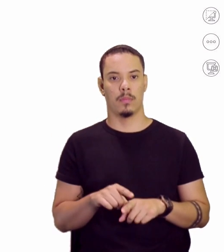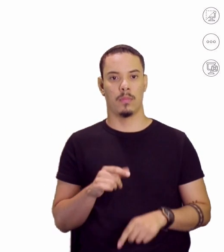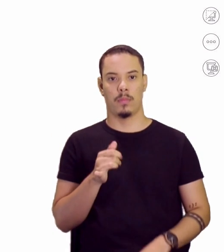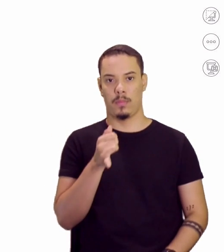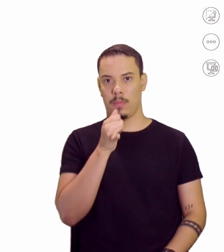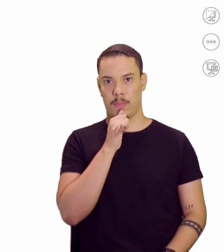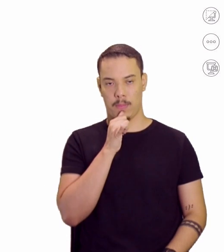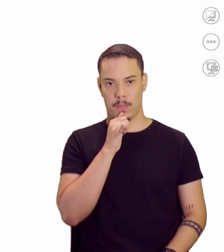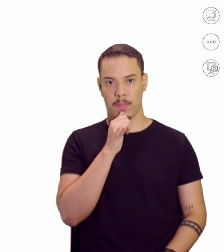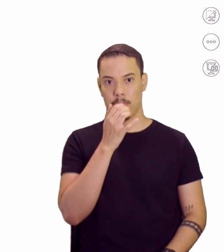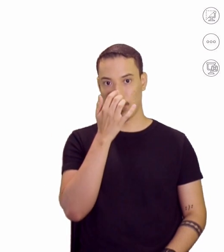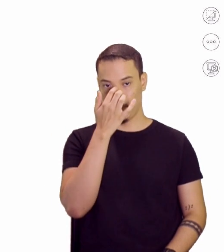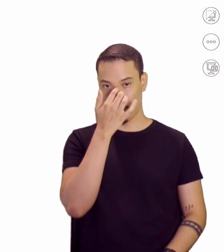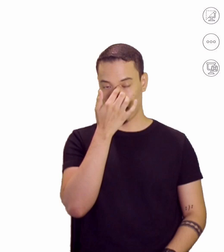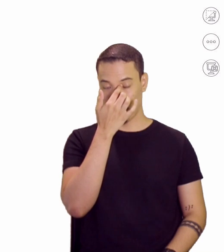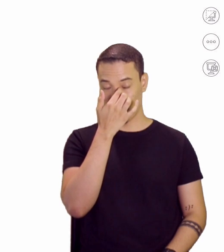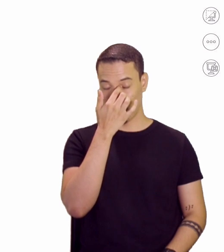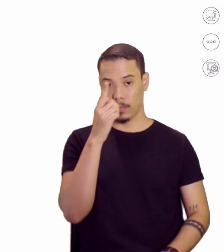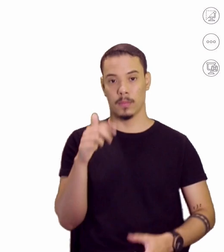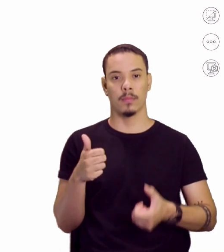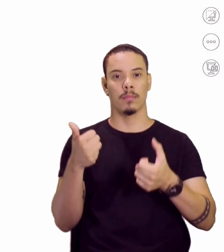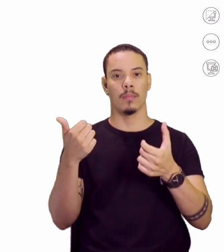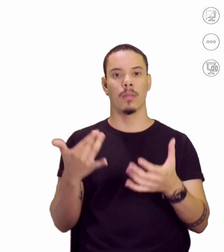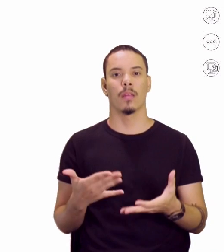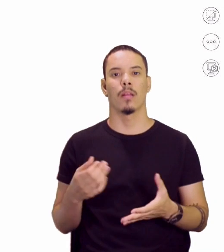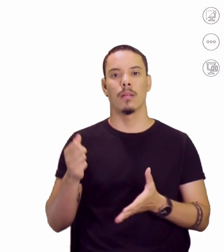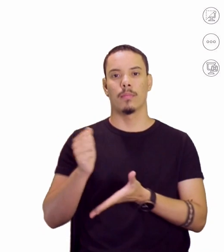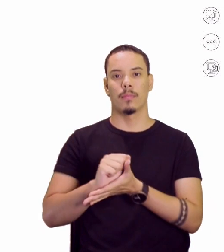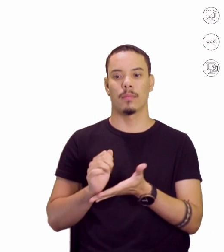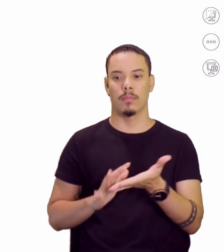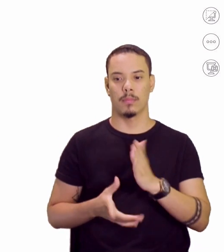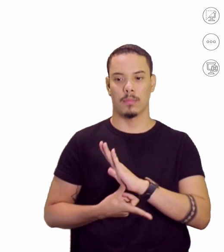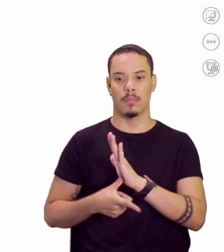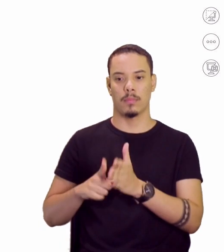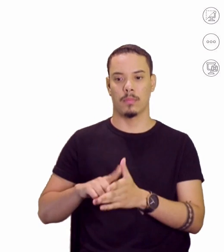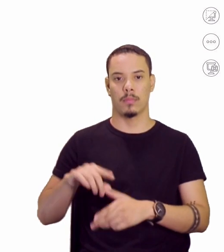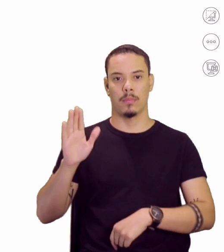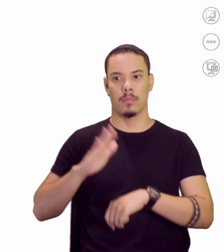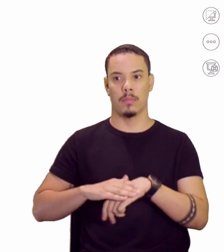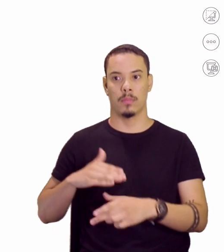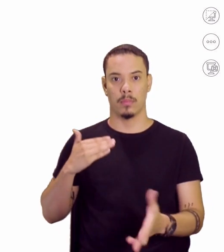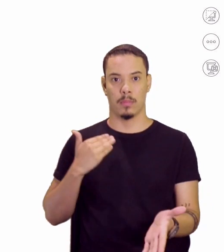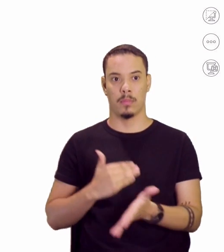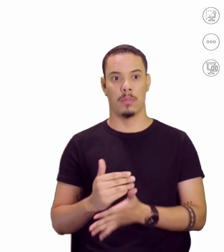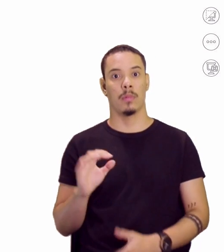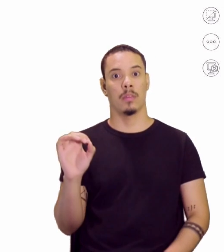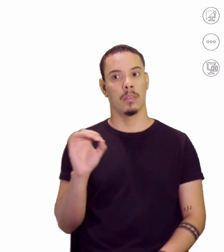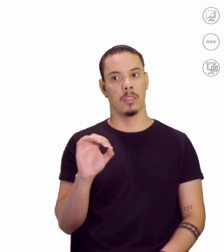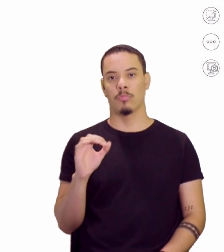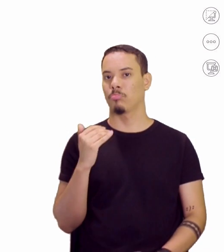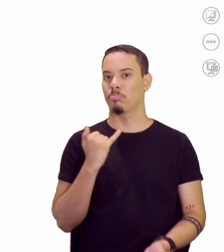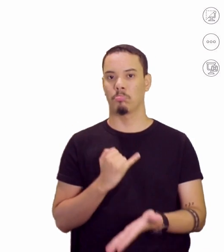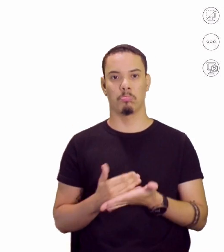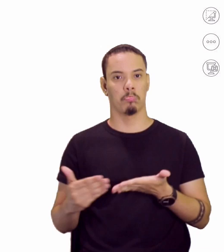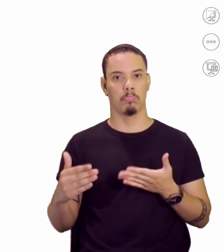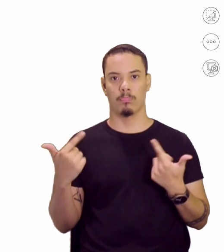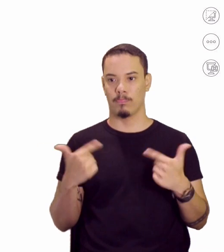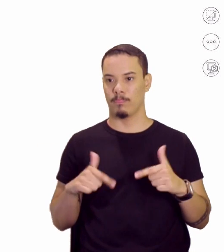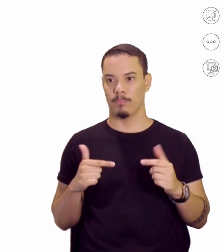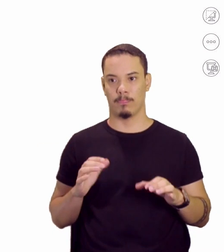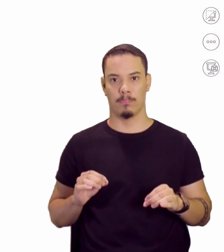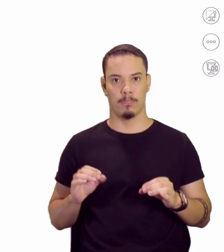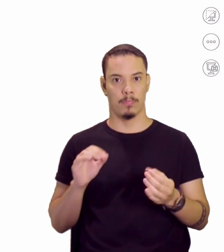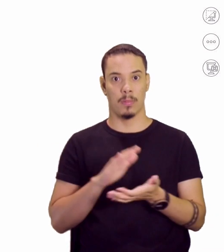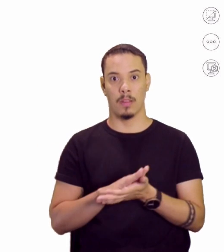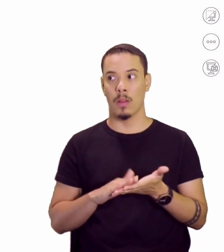né? E aqui ele mesmo falou no exercício, velocidade inicial, 0, ok? No início não tinha bactéria nenhuma e começou a